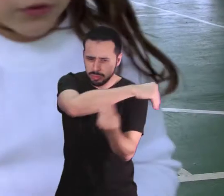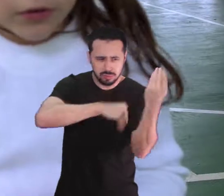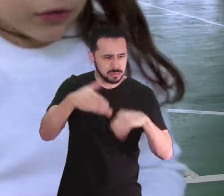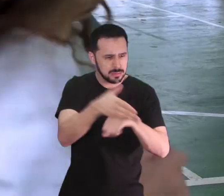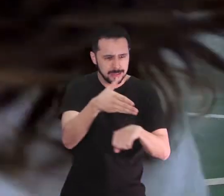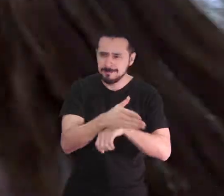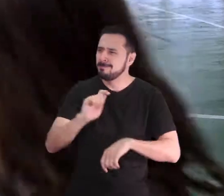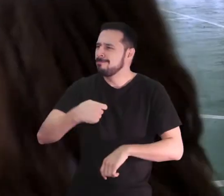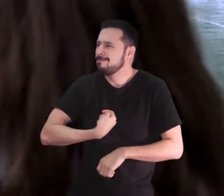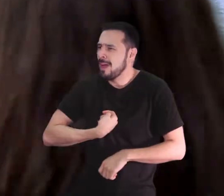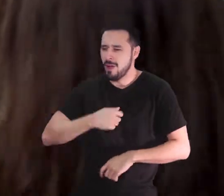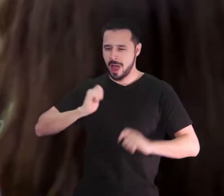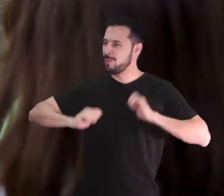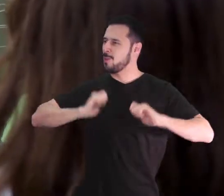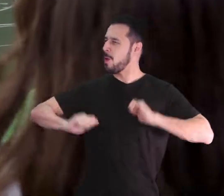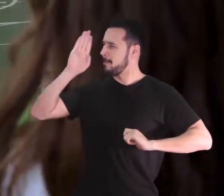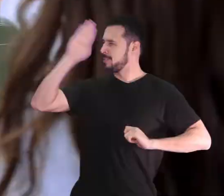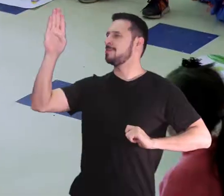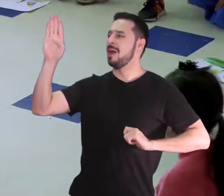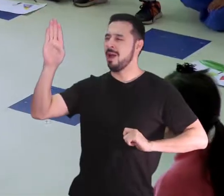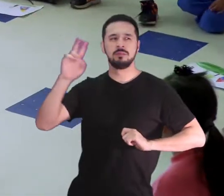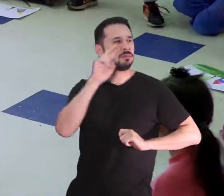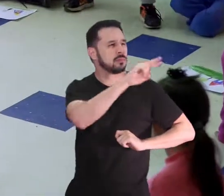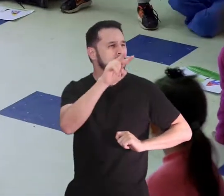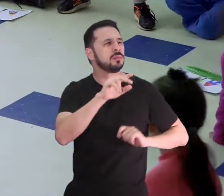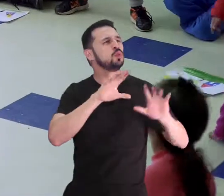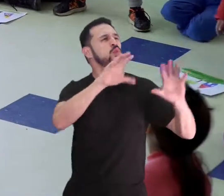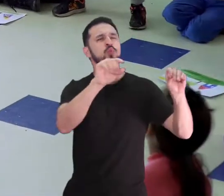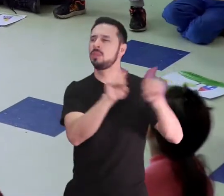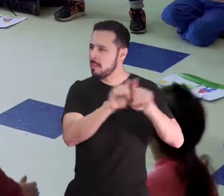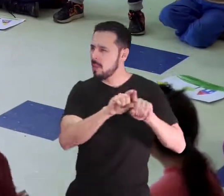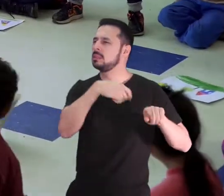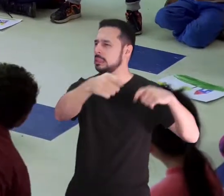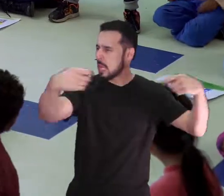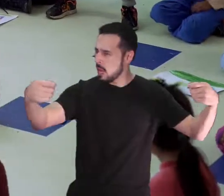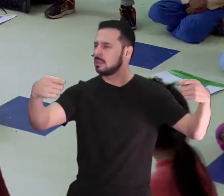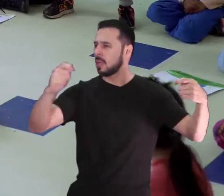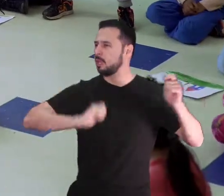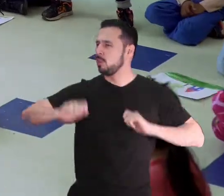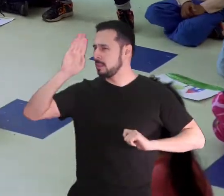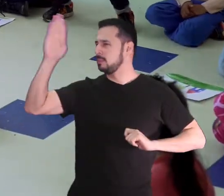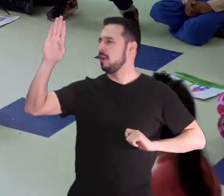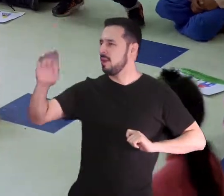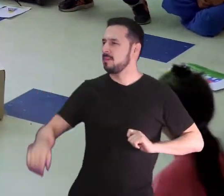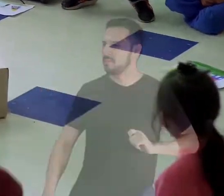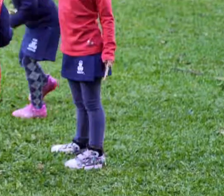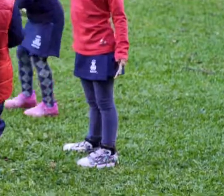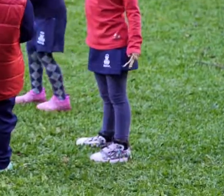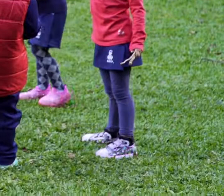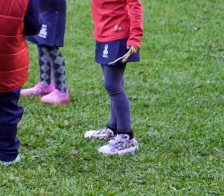um movimento em que ela está interagindo, ela é o ator principal e ela reconhece que os outros todos